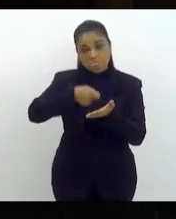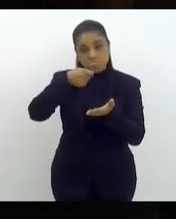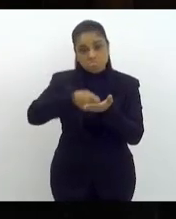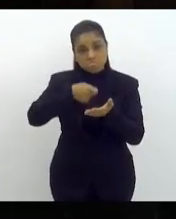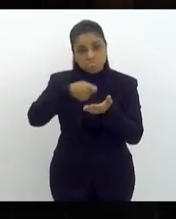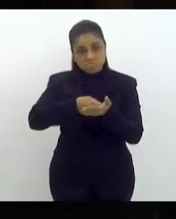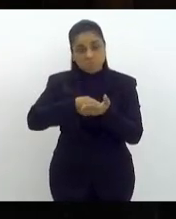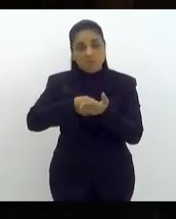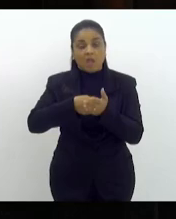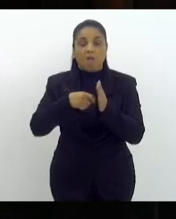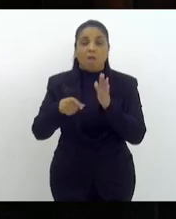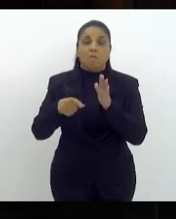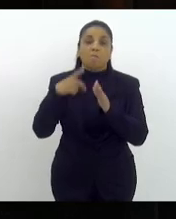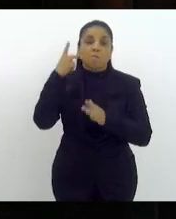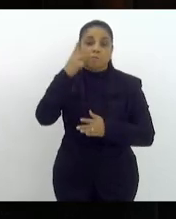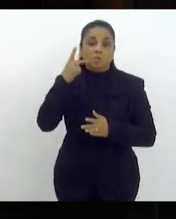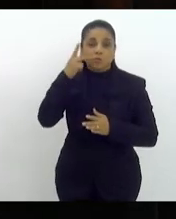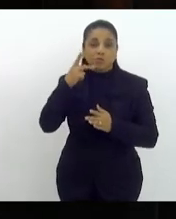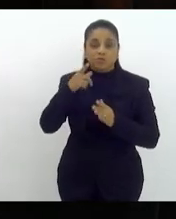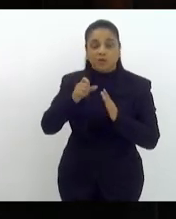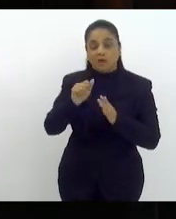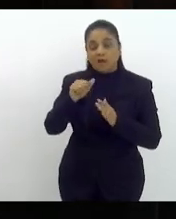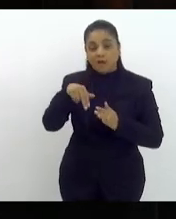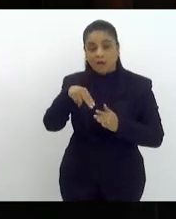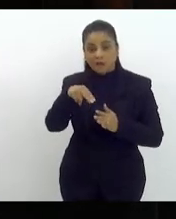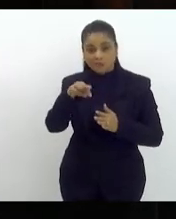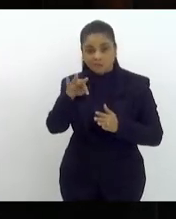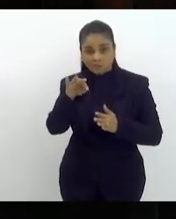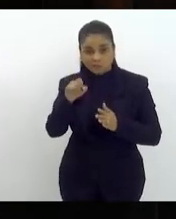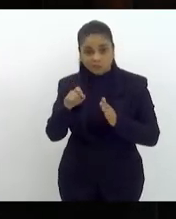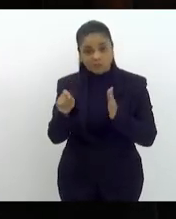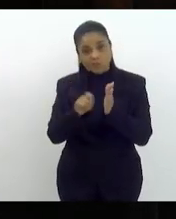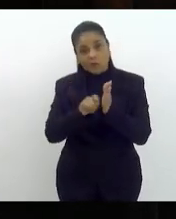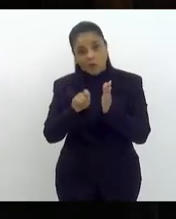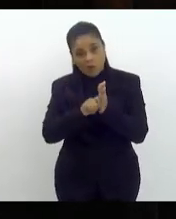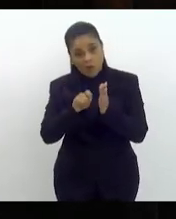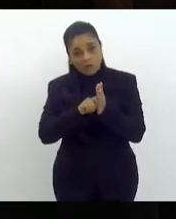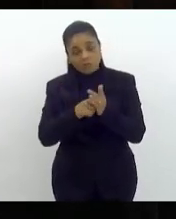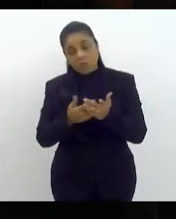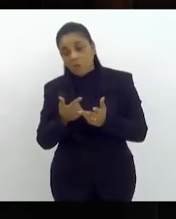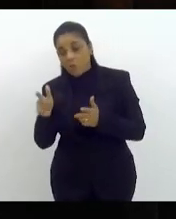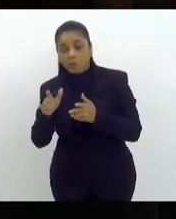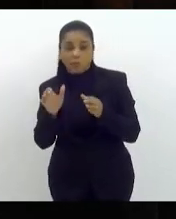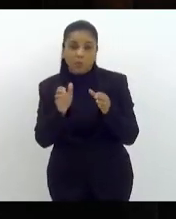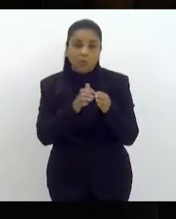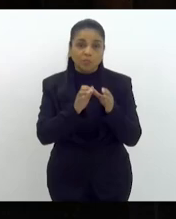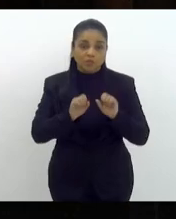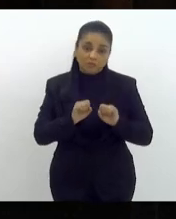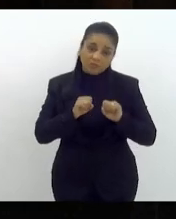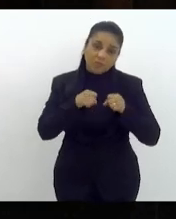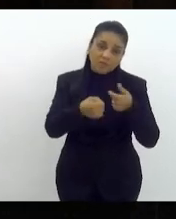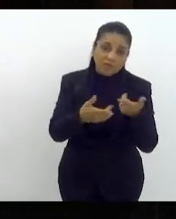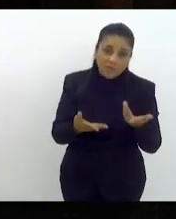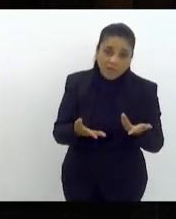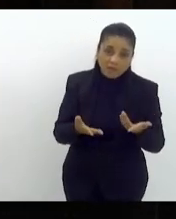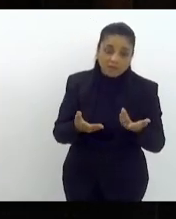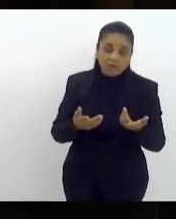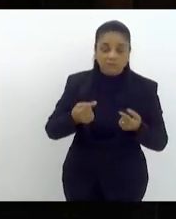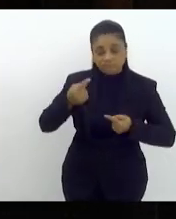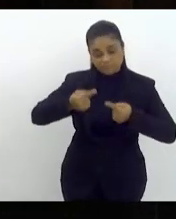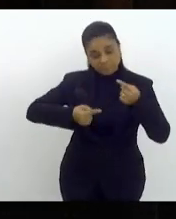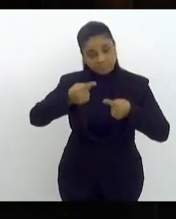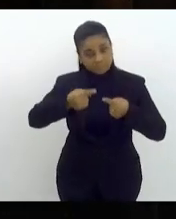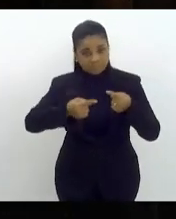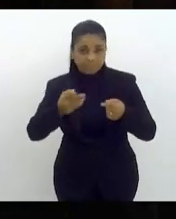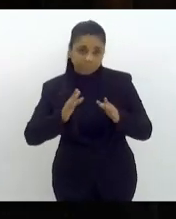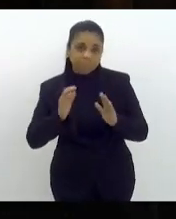antidrogas a quem defenda a flexibilização da política antidrogas é outro tema pertinente para o debate mas eh eu